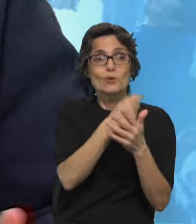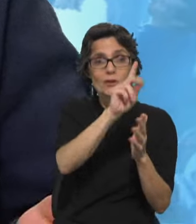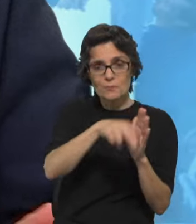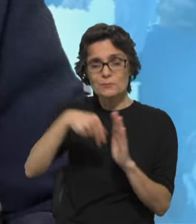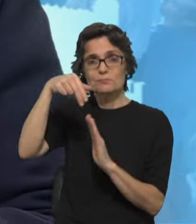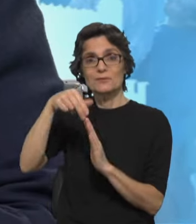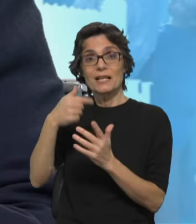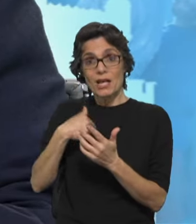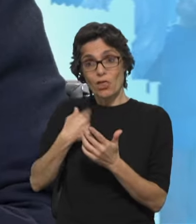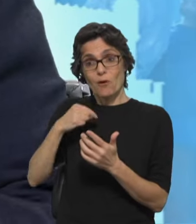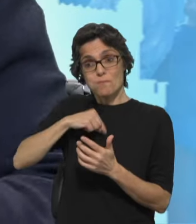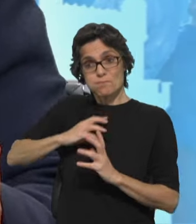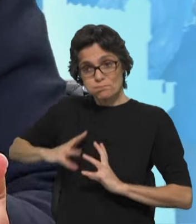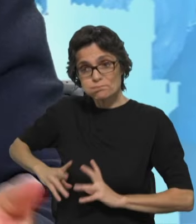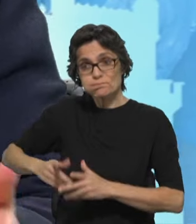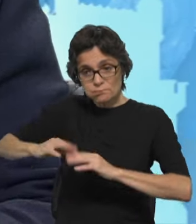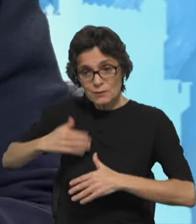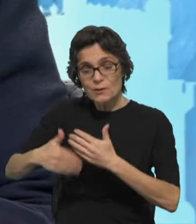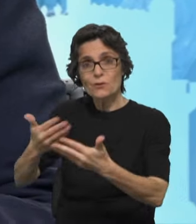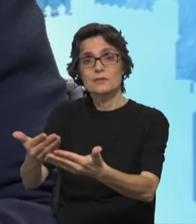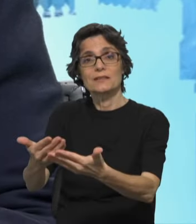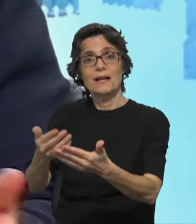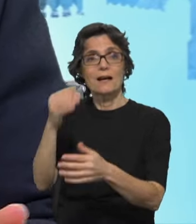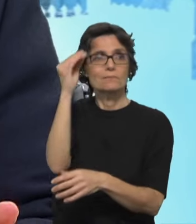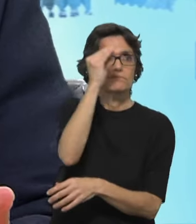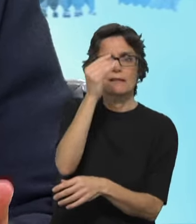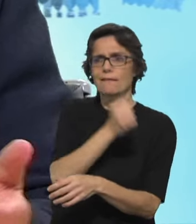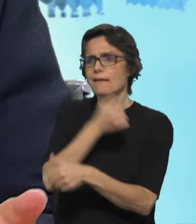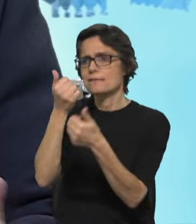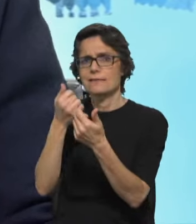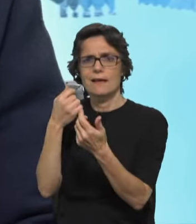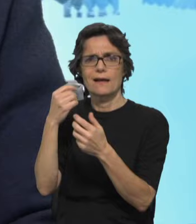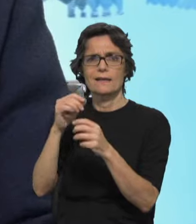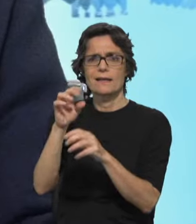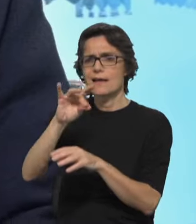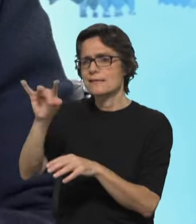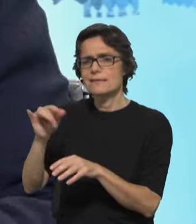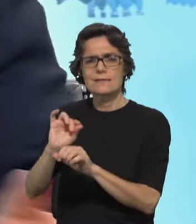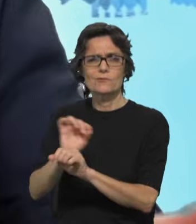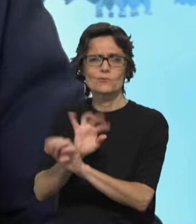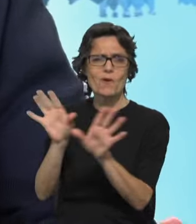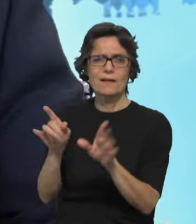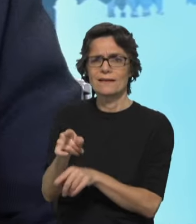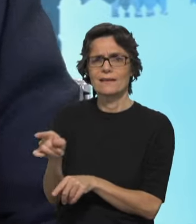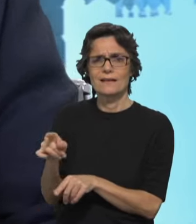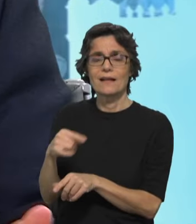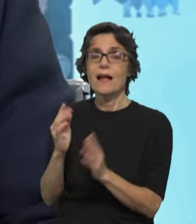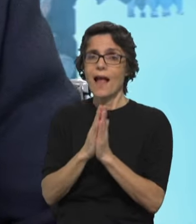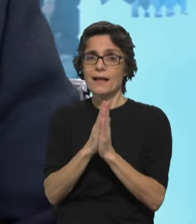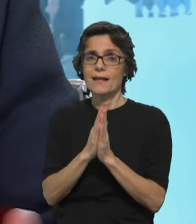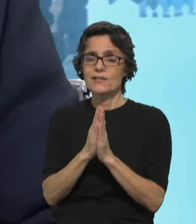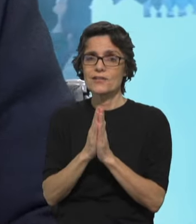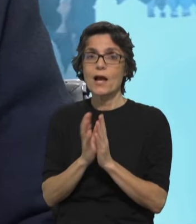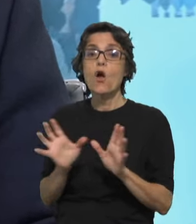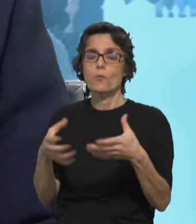e no concreto da cidade, da aldeia, da vila onde estamos e onde vivemos, não é? Por isso a Igreja tem de se assumir como uma